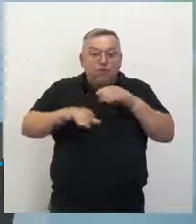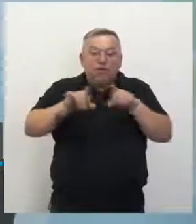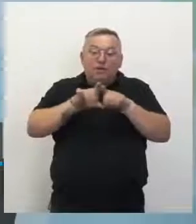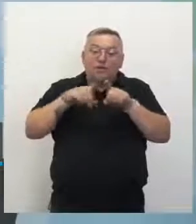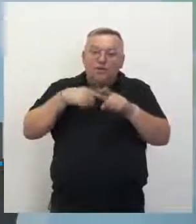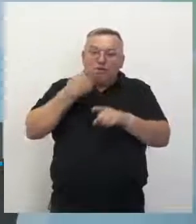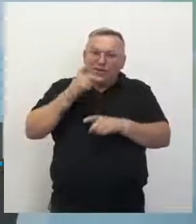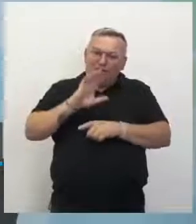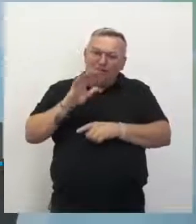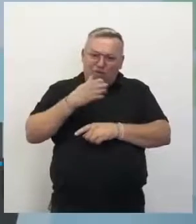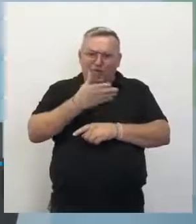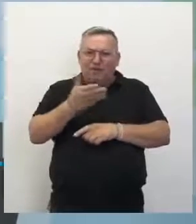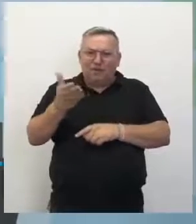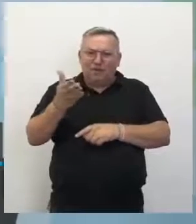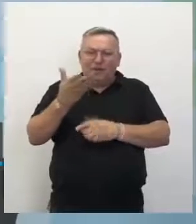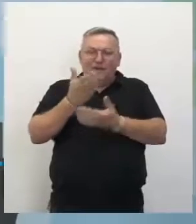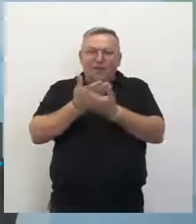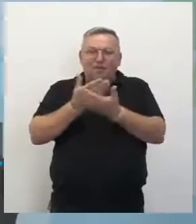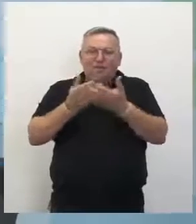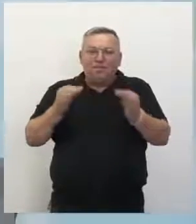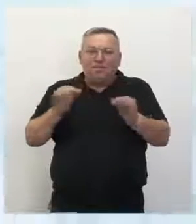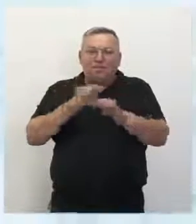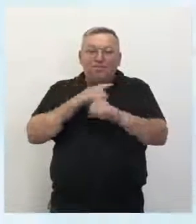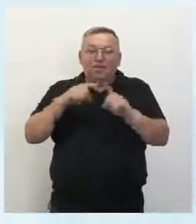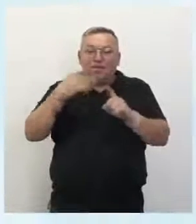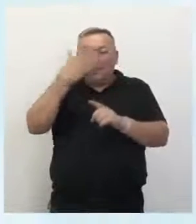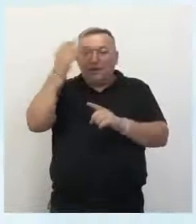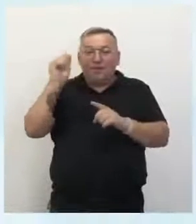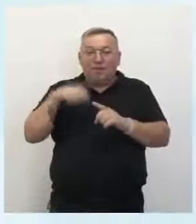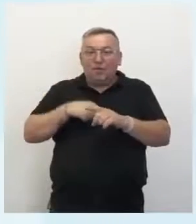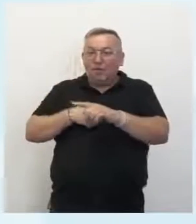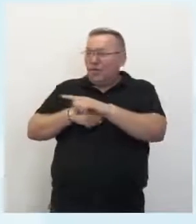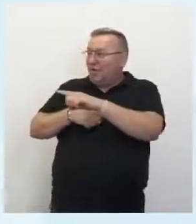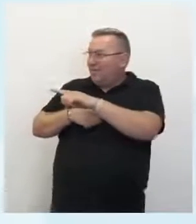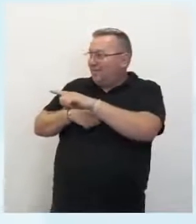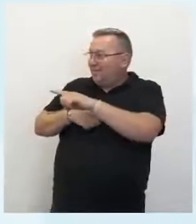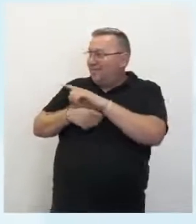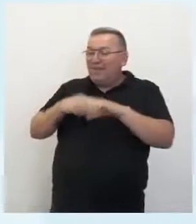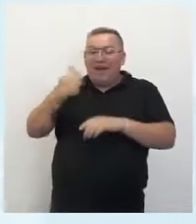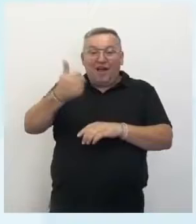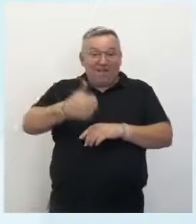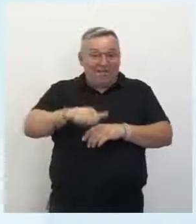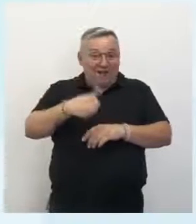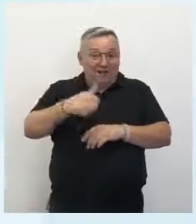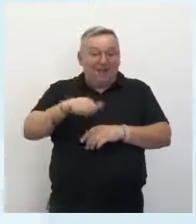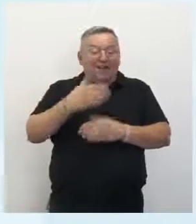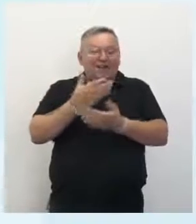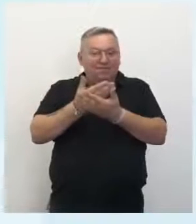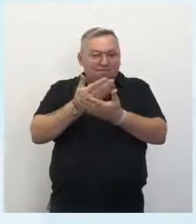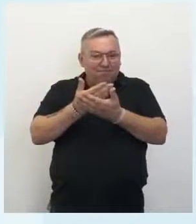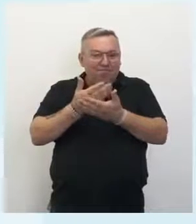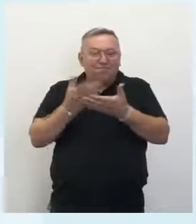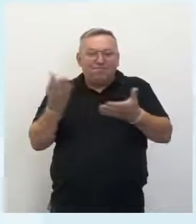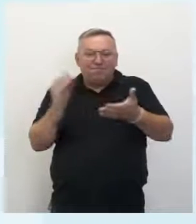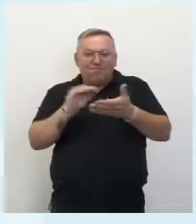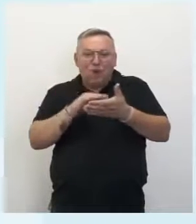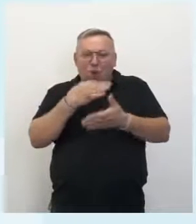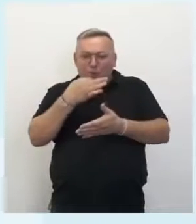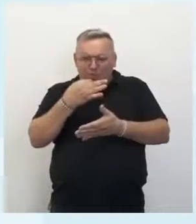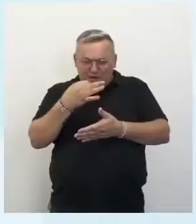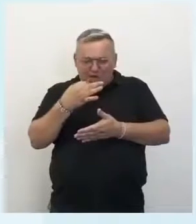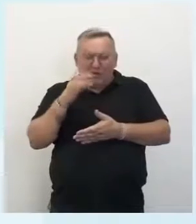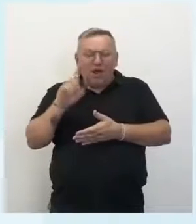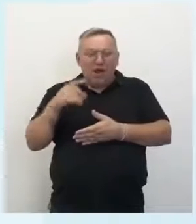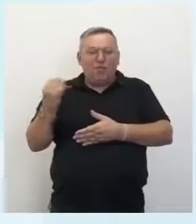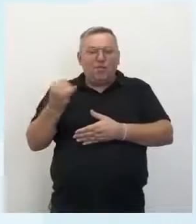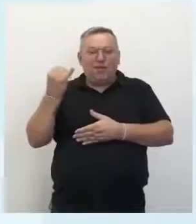de vocês. Aí a aula está terminando, mas não esqueça, você pode avaliar a nossa aula aí pelo QR Code, pelo link que vai aparecer para você. Não deixe de